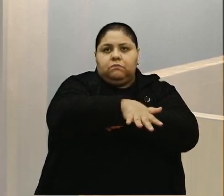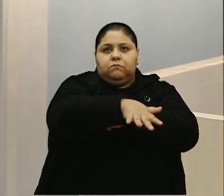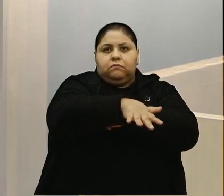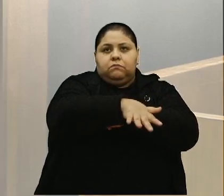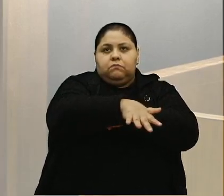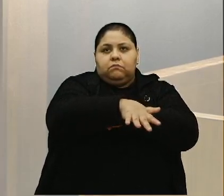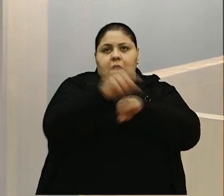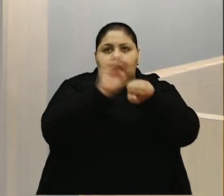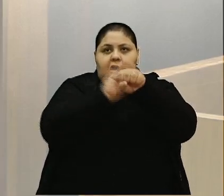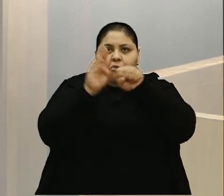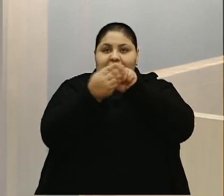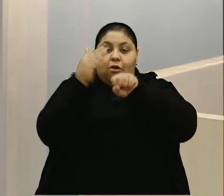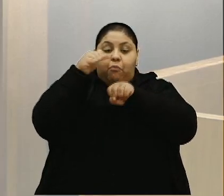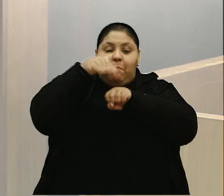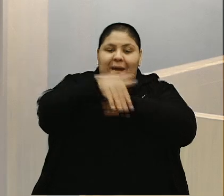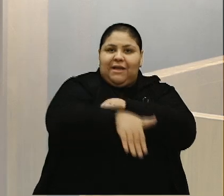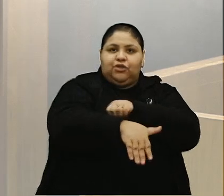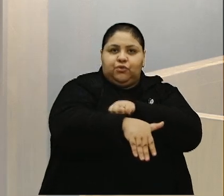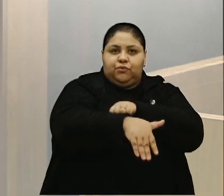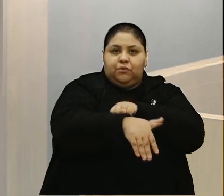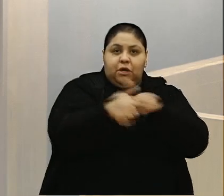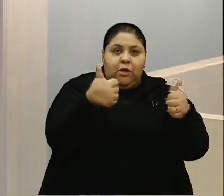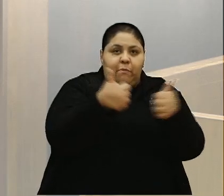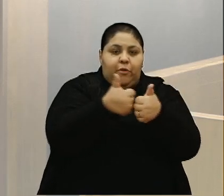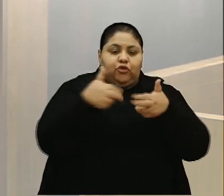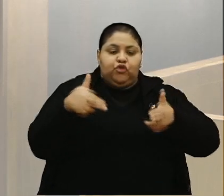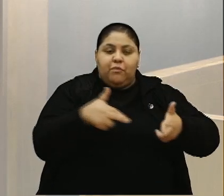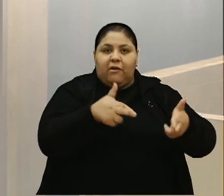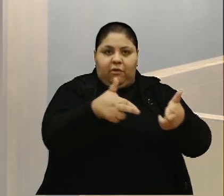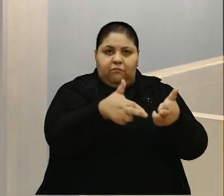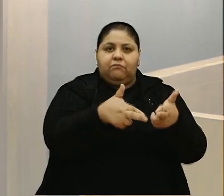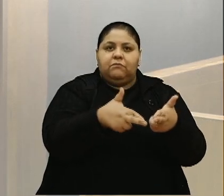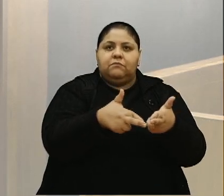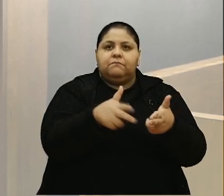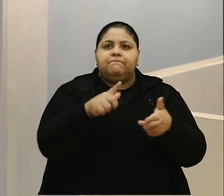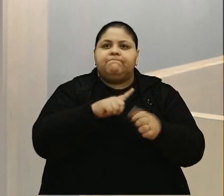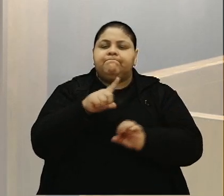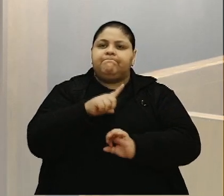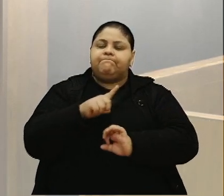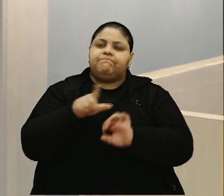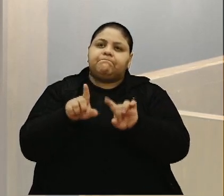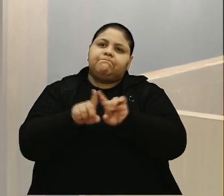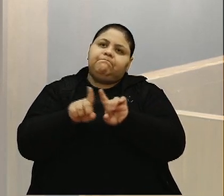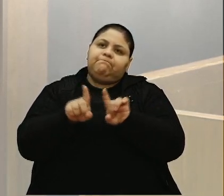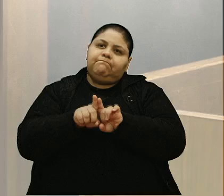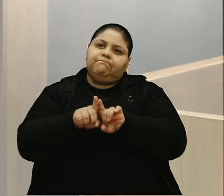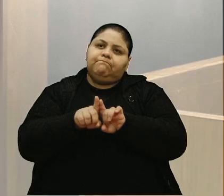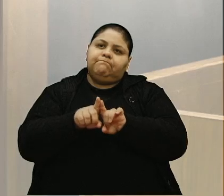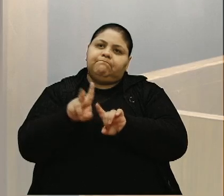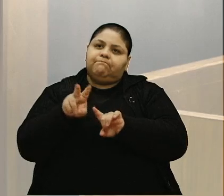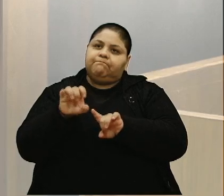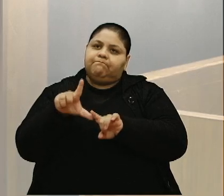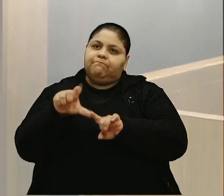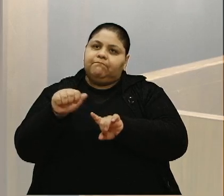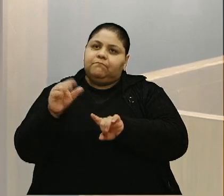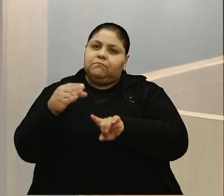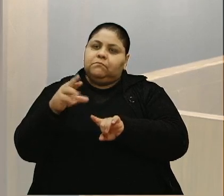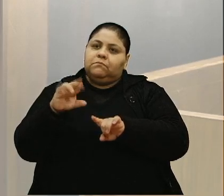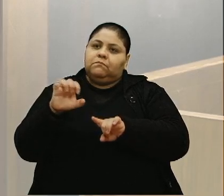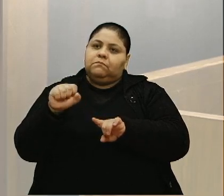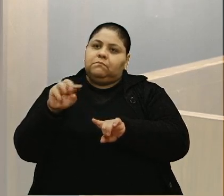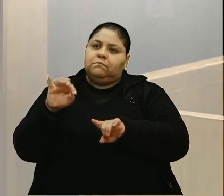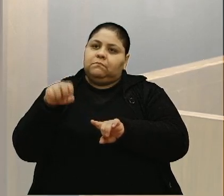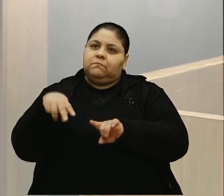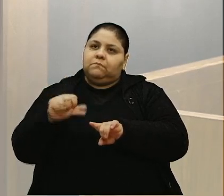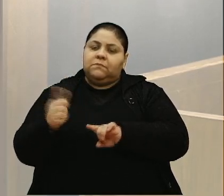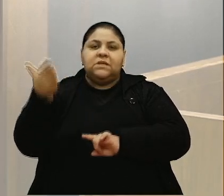baixa de nossa cidade e próximo a um rio. E teve também ali na Vila Cristina também, e